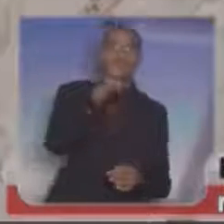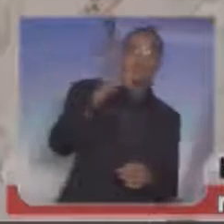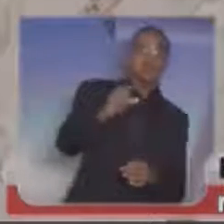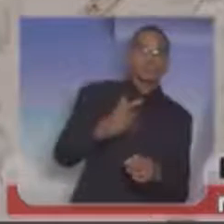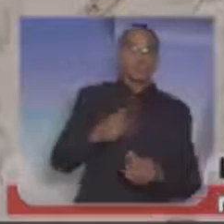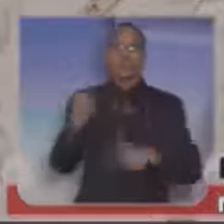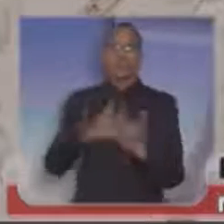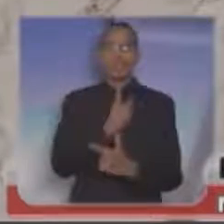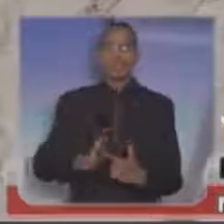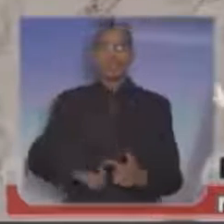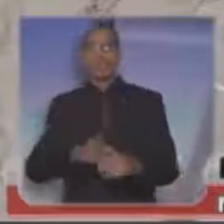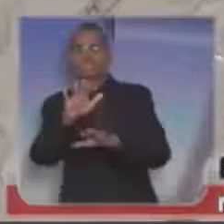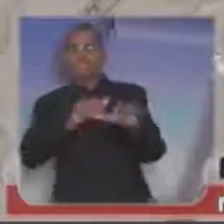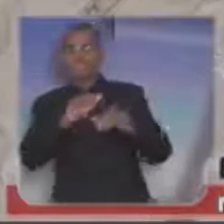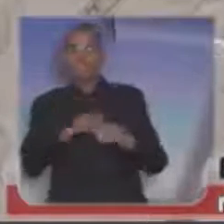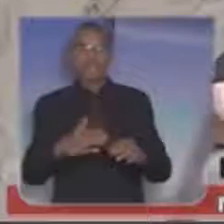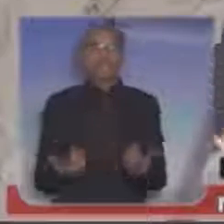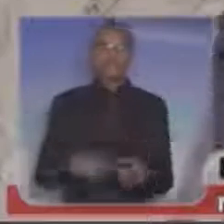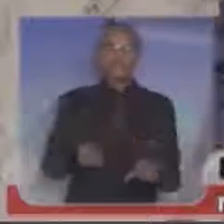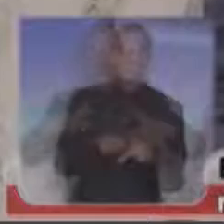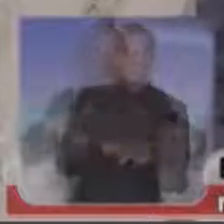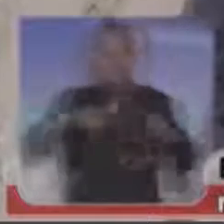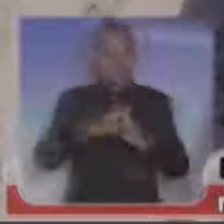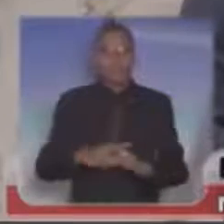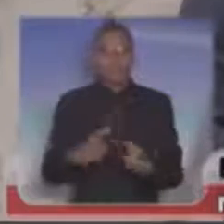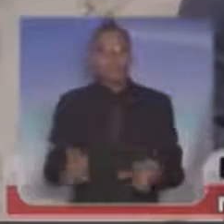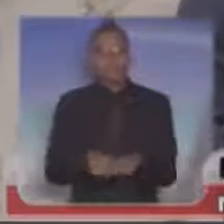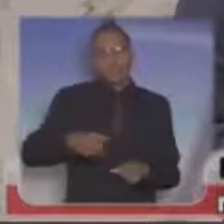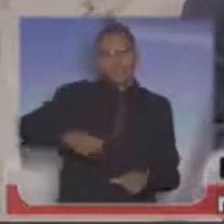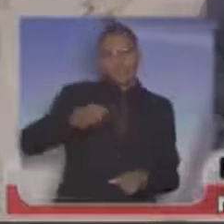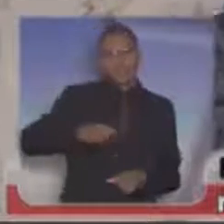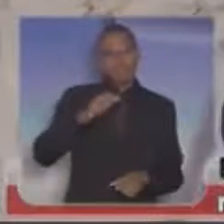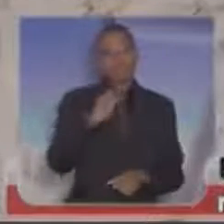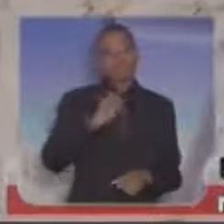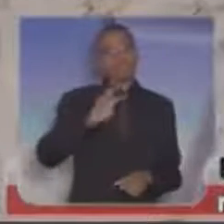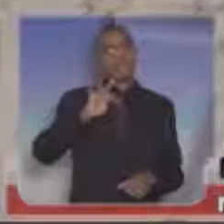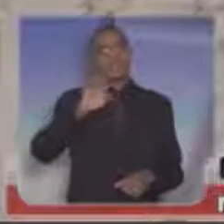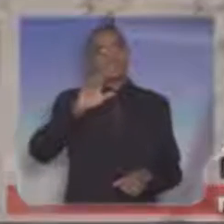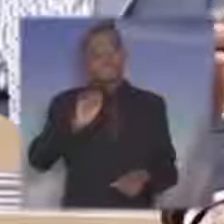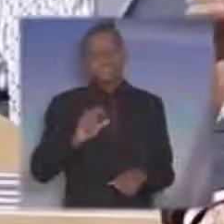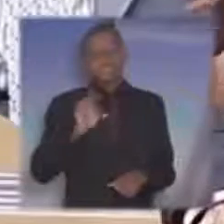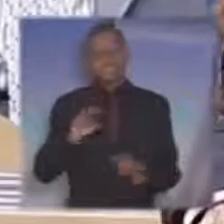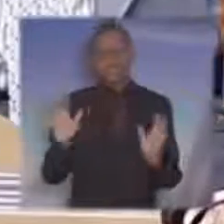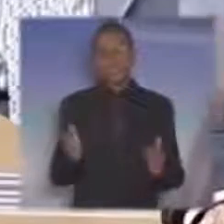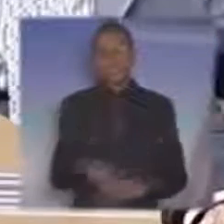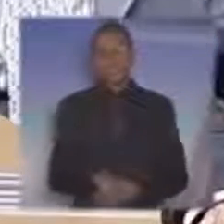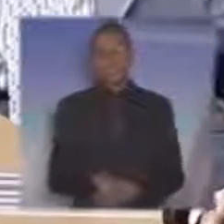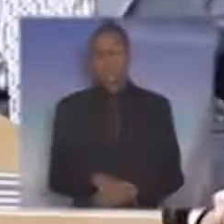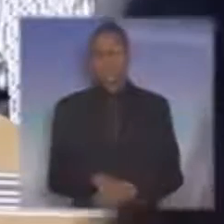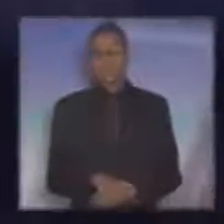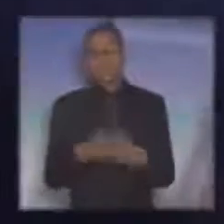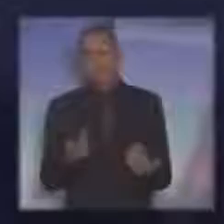não como estamos sendo chamados desempregados e aí a pergunta é mais de raul